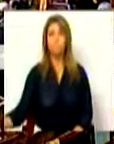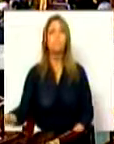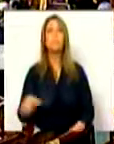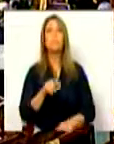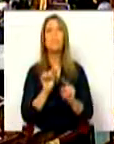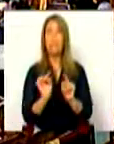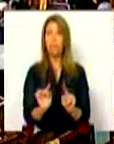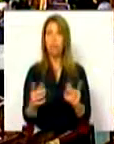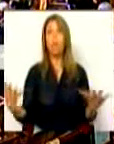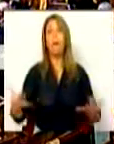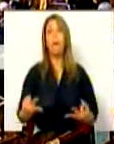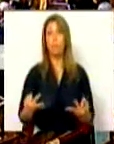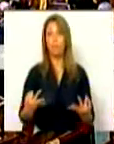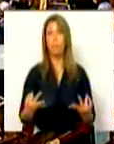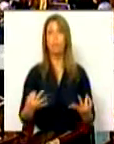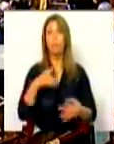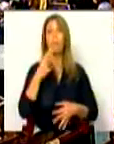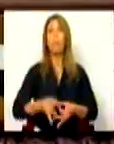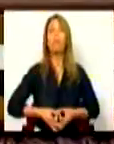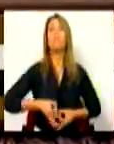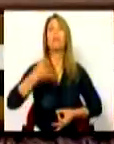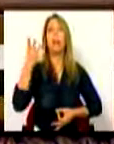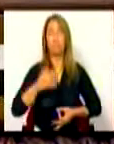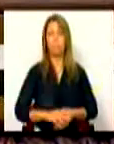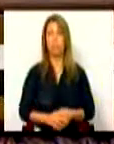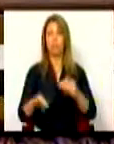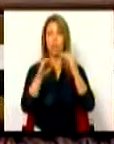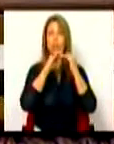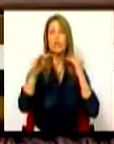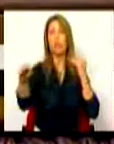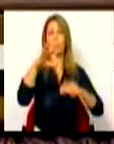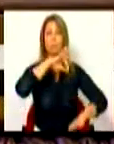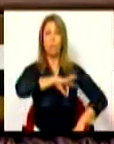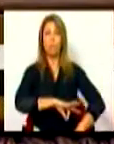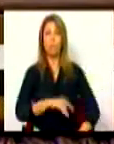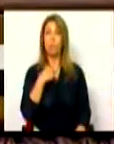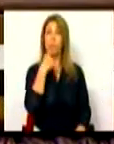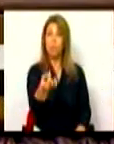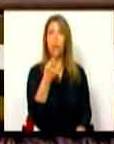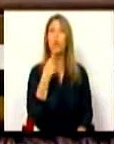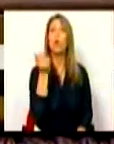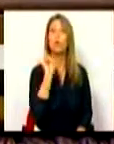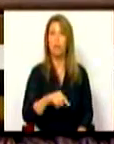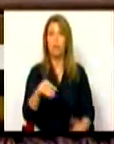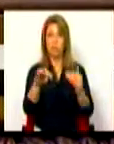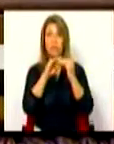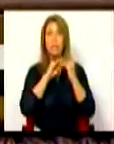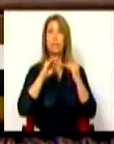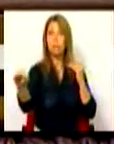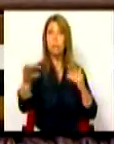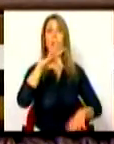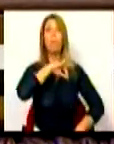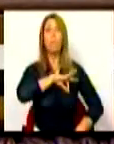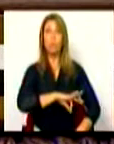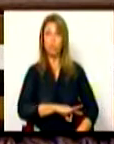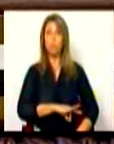Isto é, finalmente, a estabilidade profissional. Repito, a estabilidade